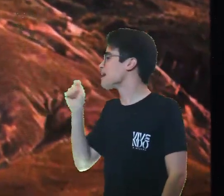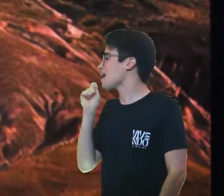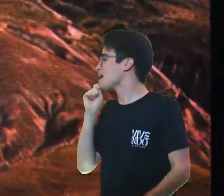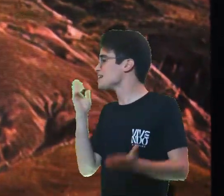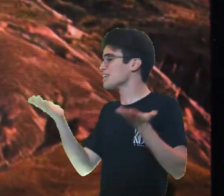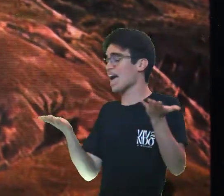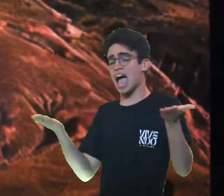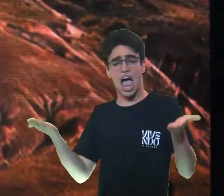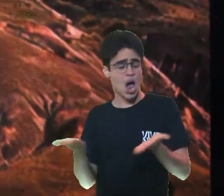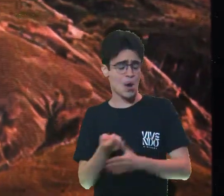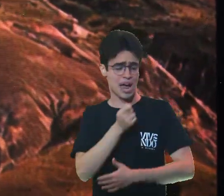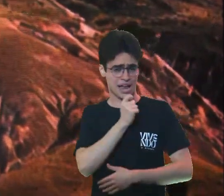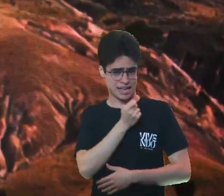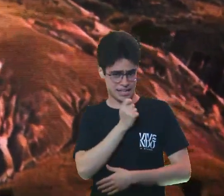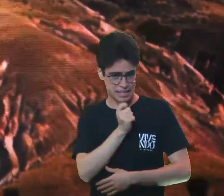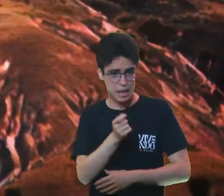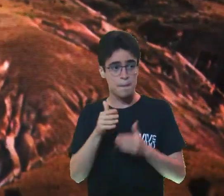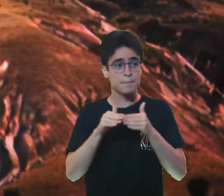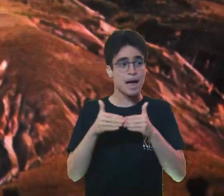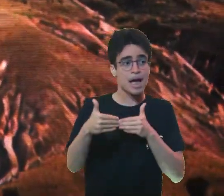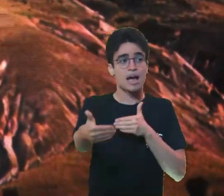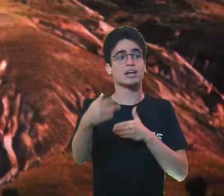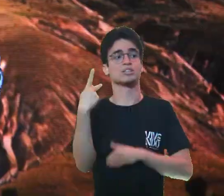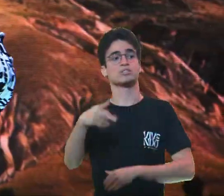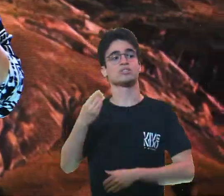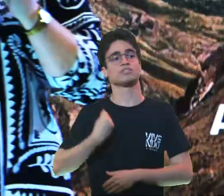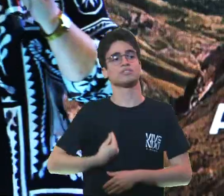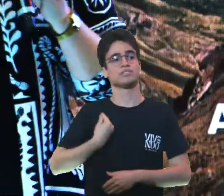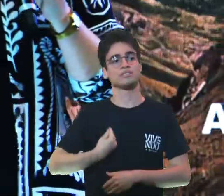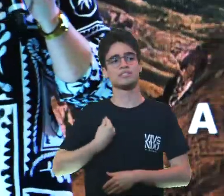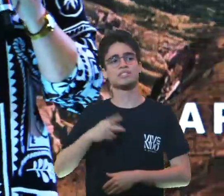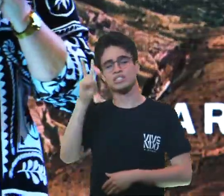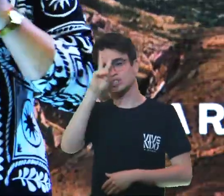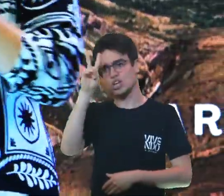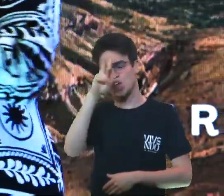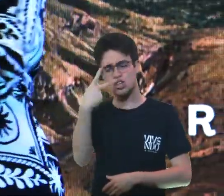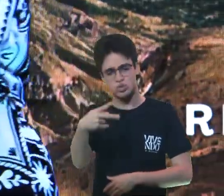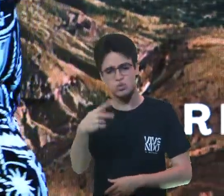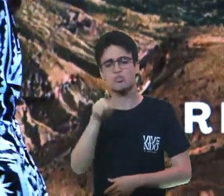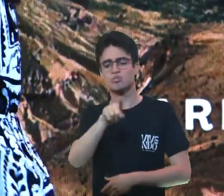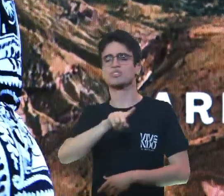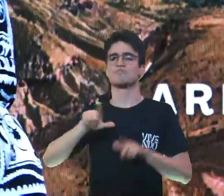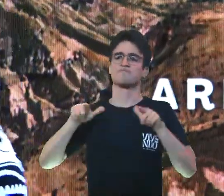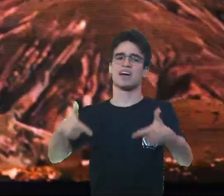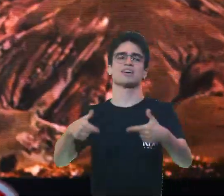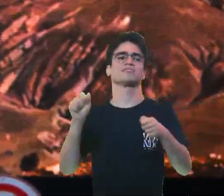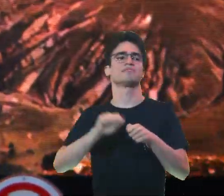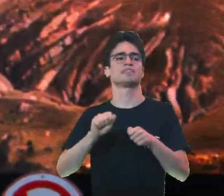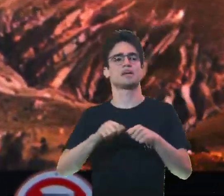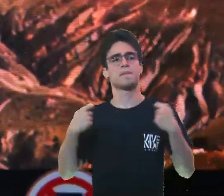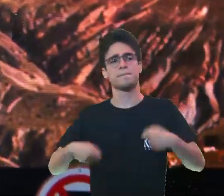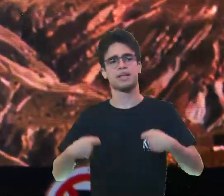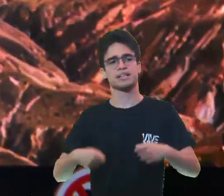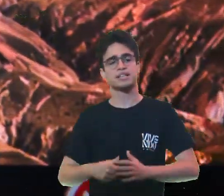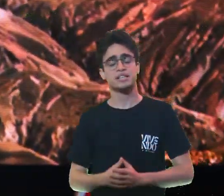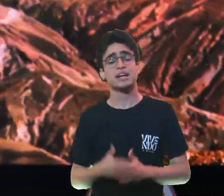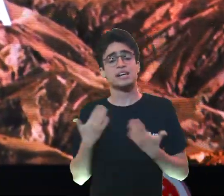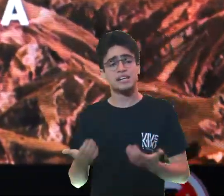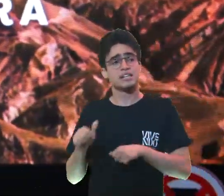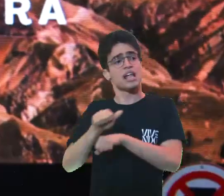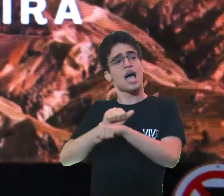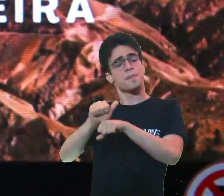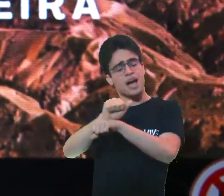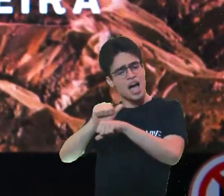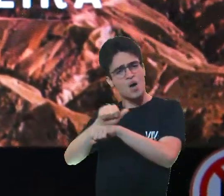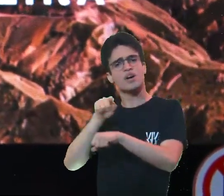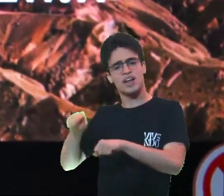nesse momento, mas em um momento da sua história, você terá que fazê-lo. E Abraão fez. O texto diz